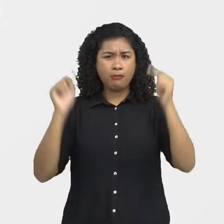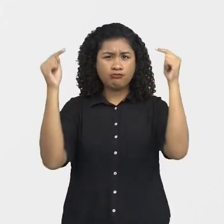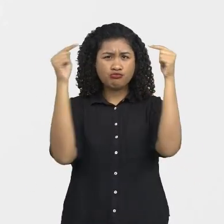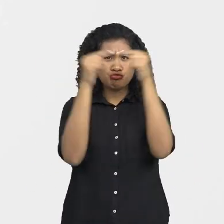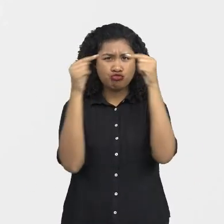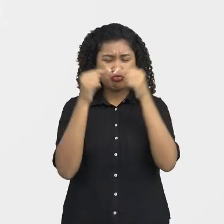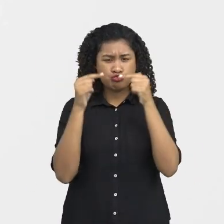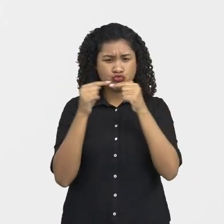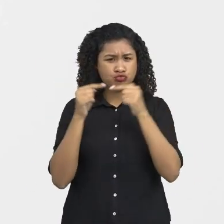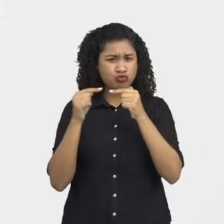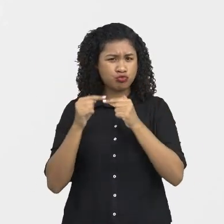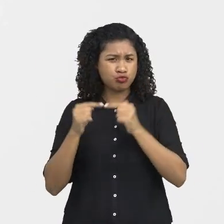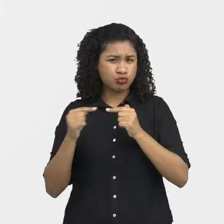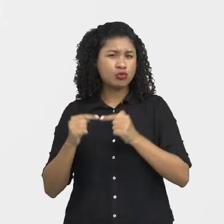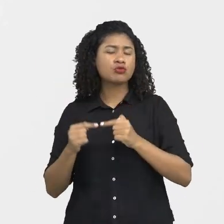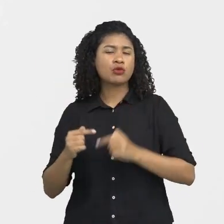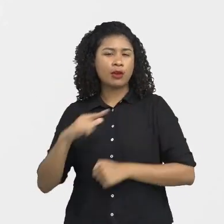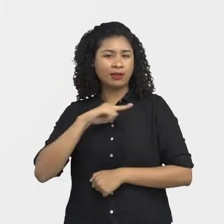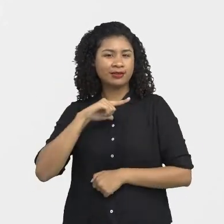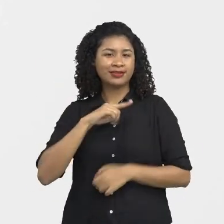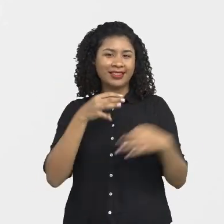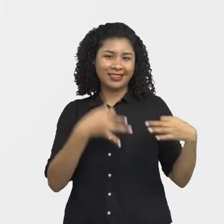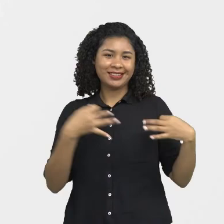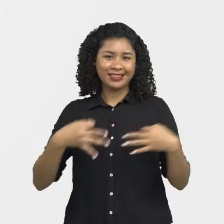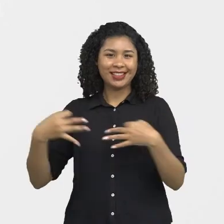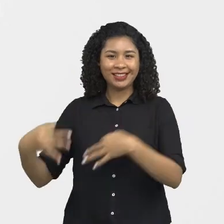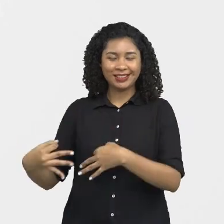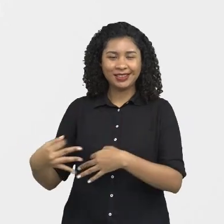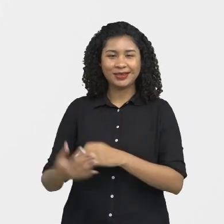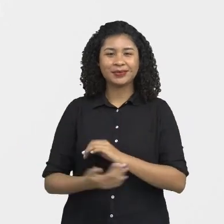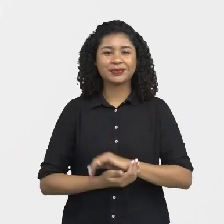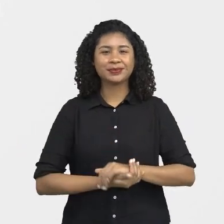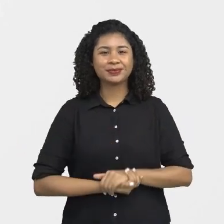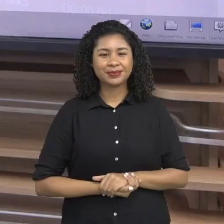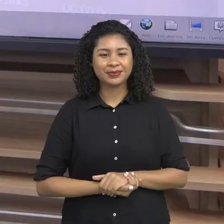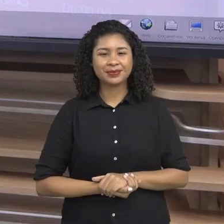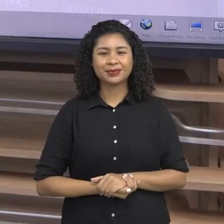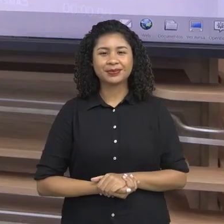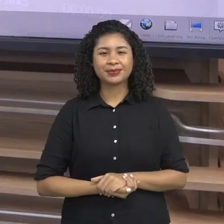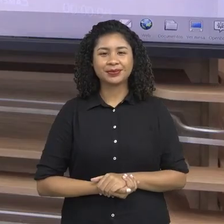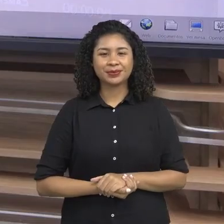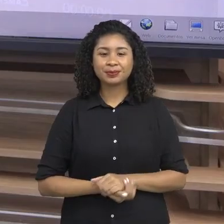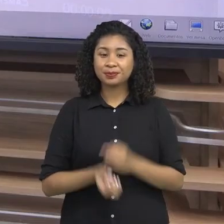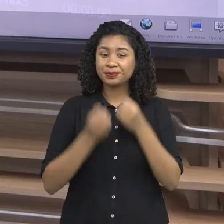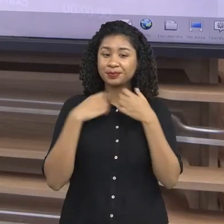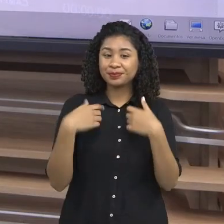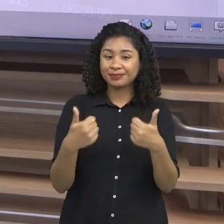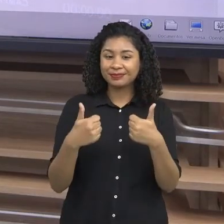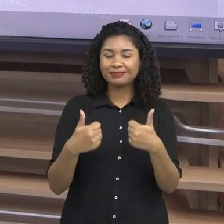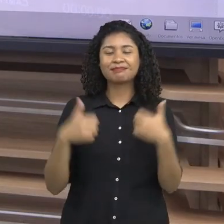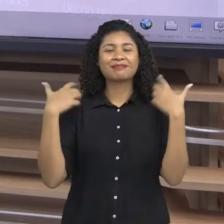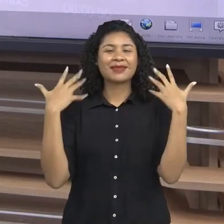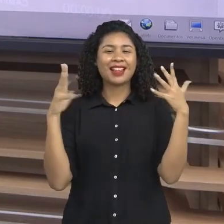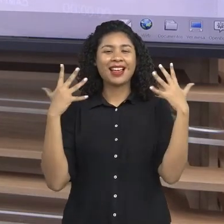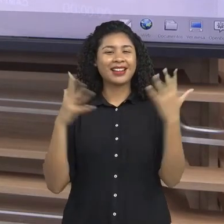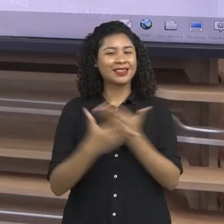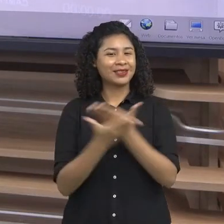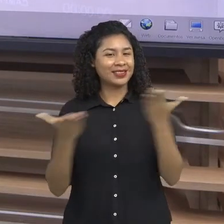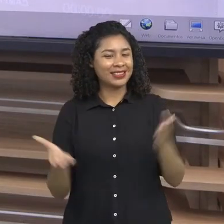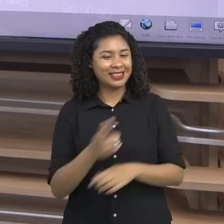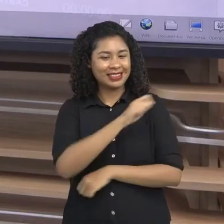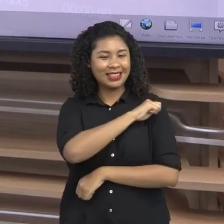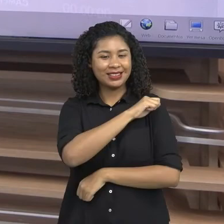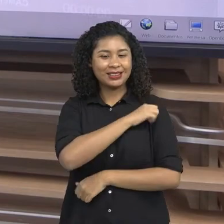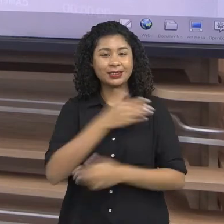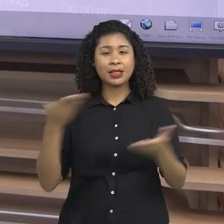hipófise, a noradrenalina na suprarrenal e a insulina pelo pâncreas, tá bom? Então, parabéns aos nossos alunos.